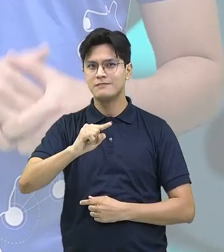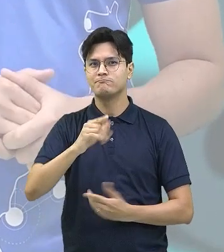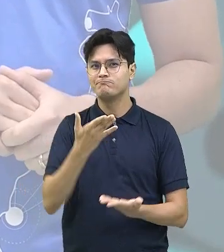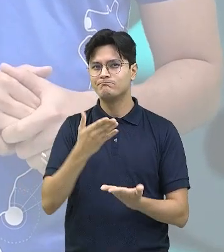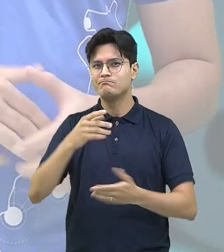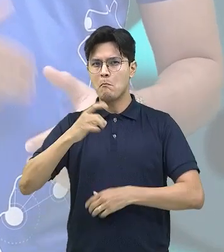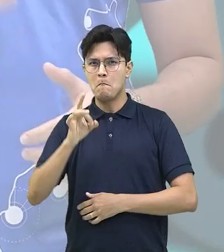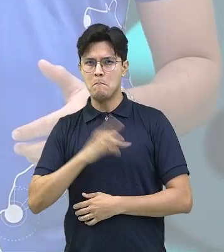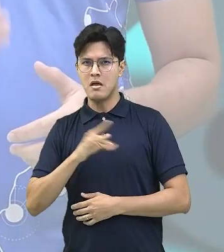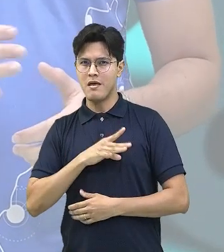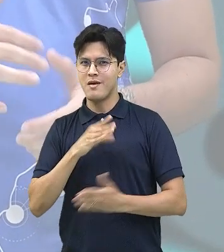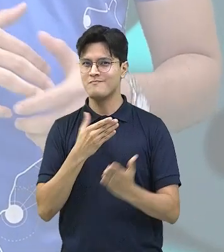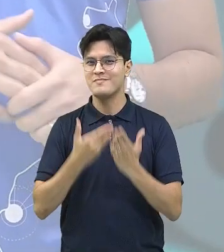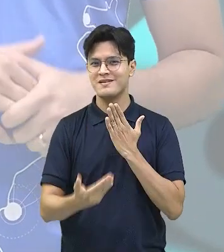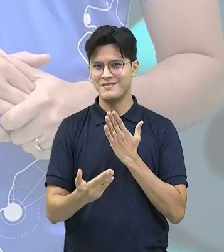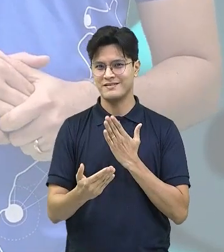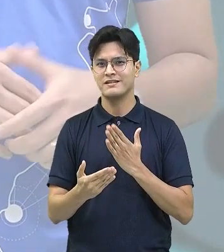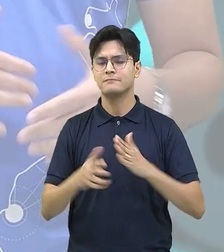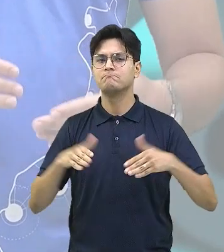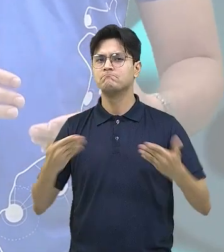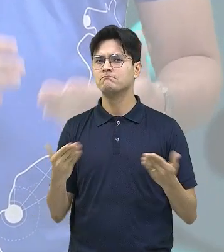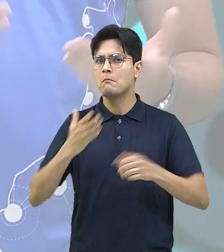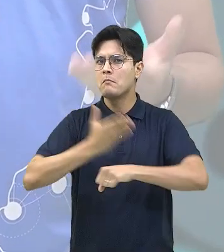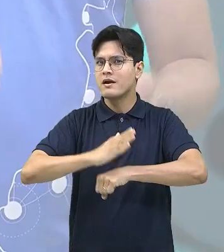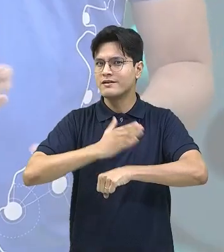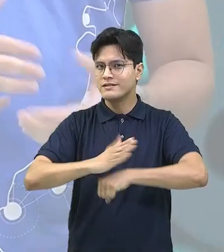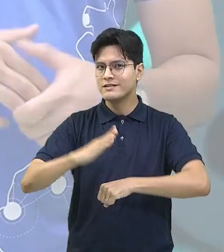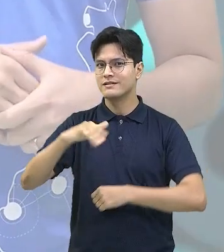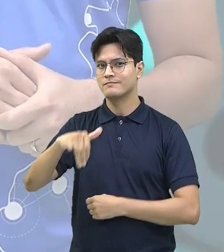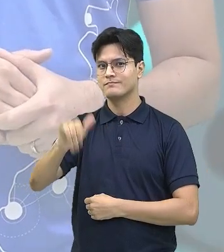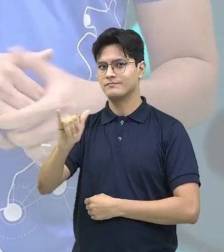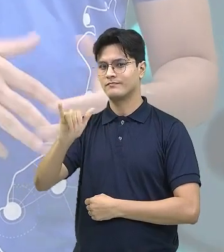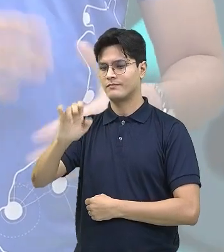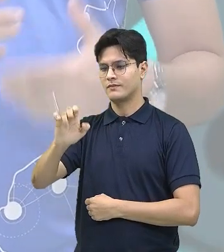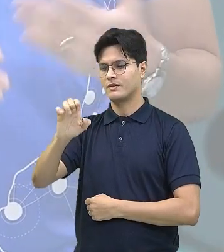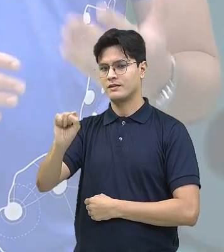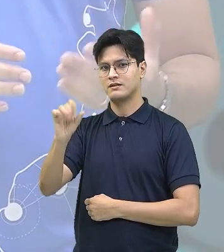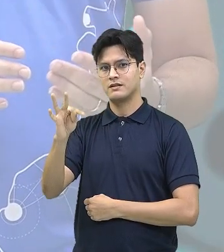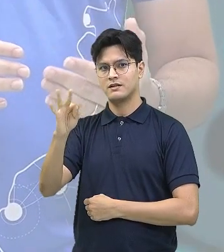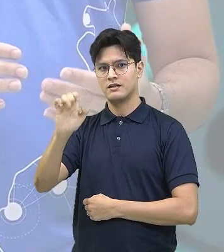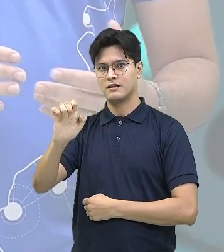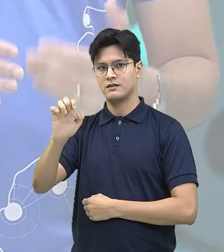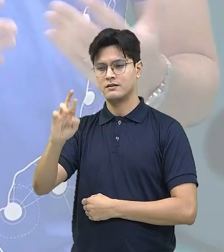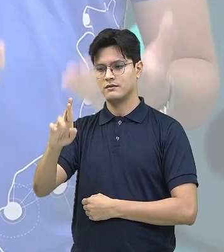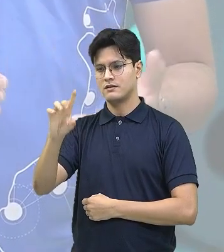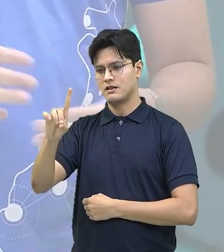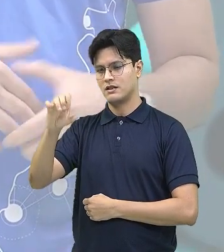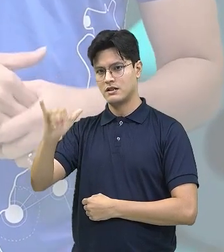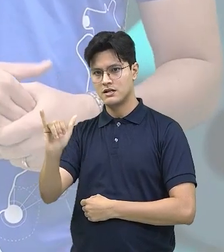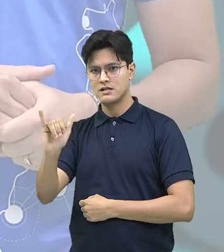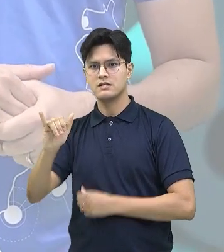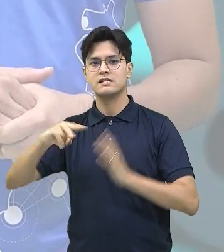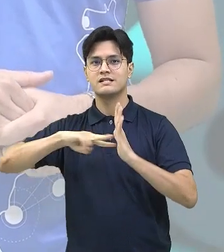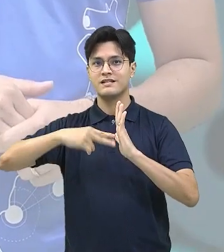yesterday, yesterday, que significa ontem. Então, se você ver essa